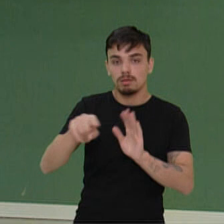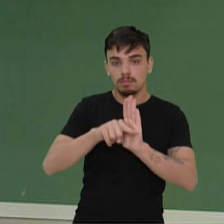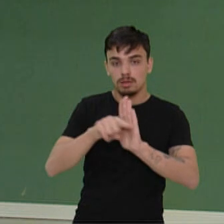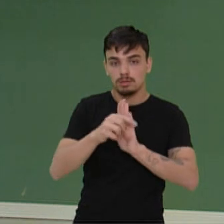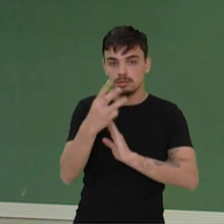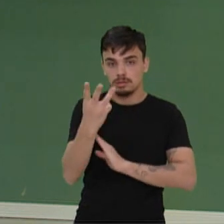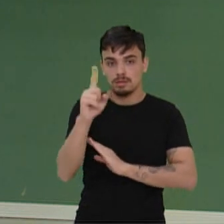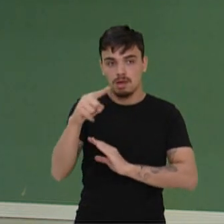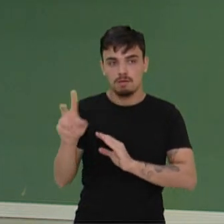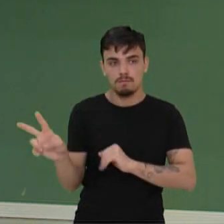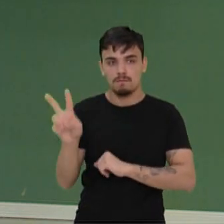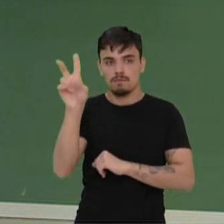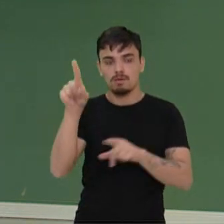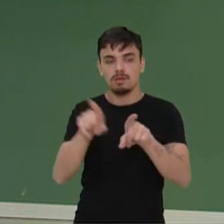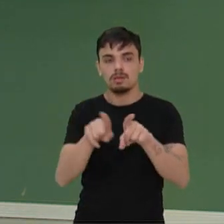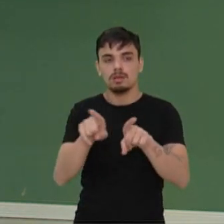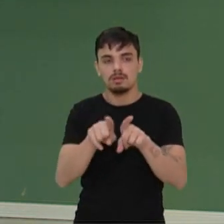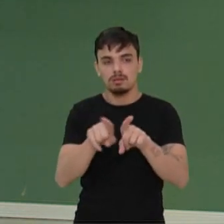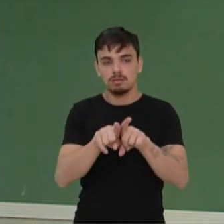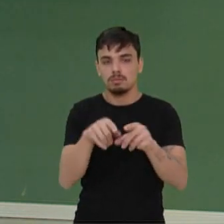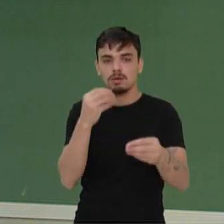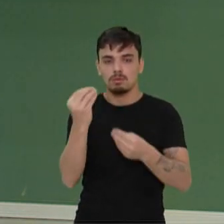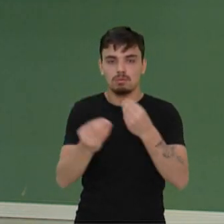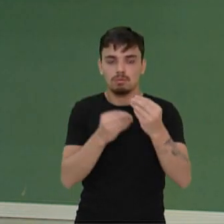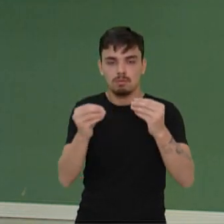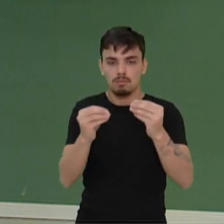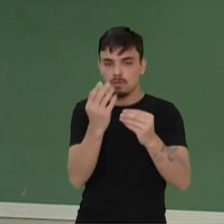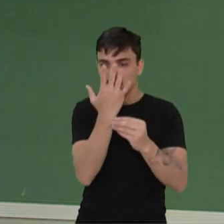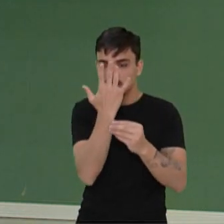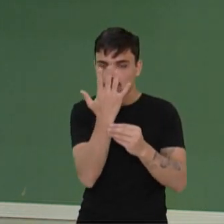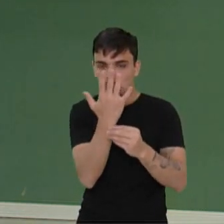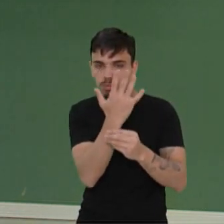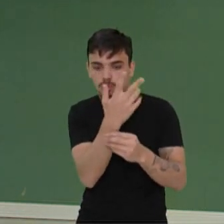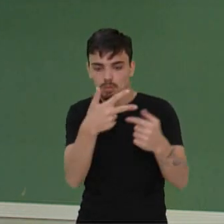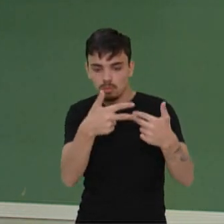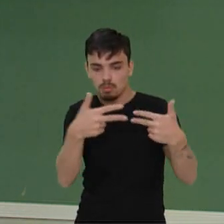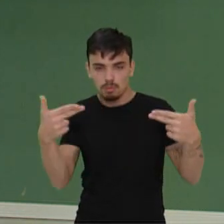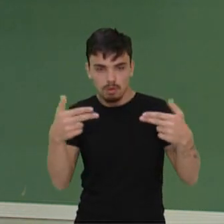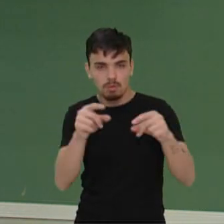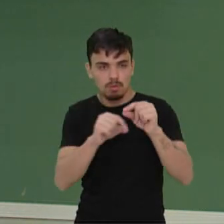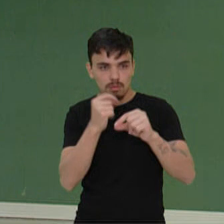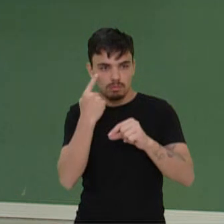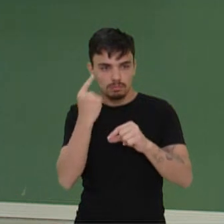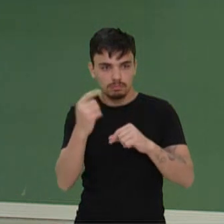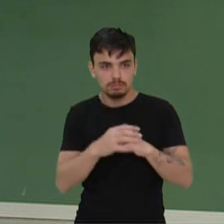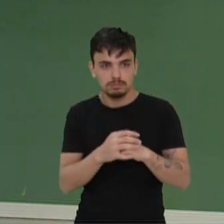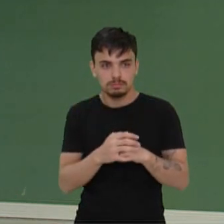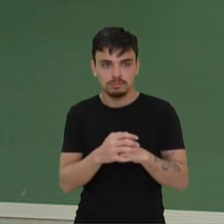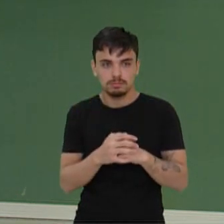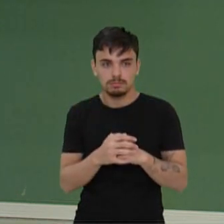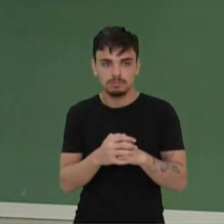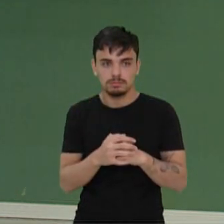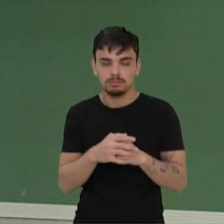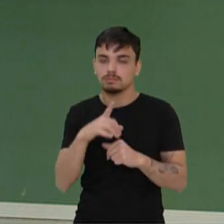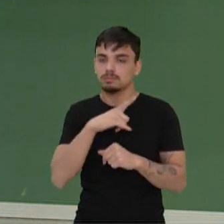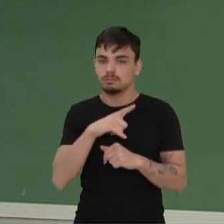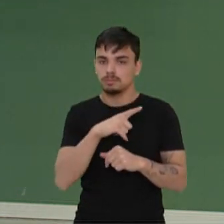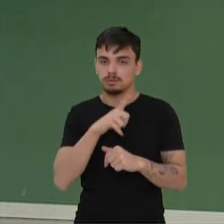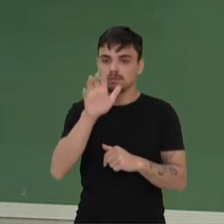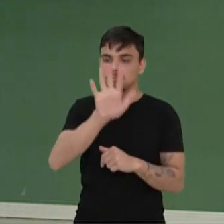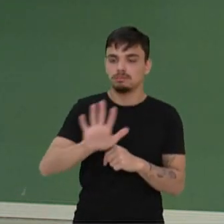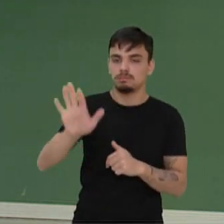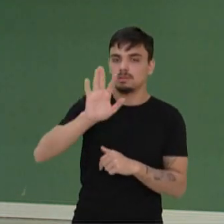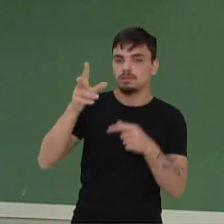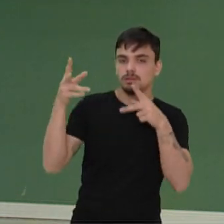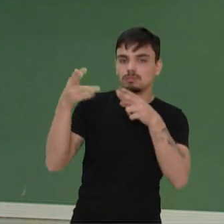esse valorzinho aqui, e o valor simétrico do menos 3 em relação ao x do vértice é o menos 1. Eles vão ter a mesma imagem.